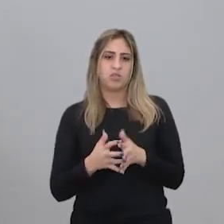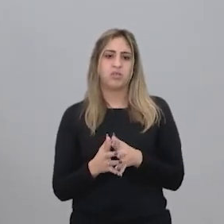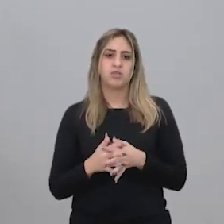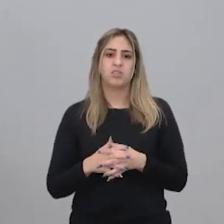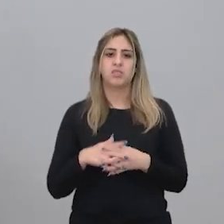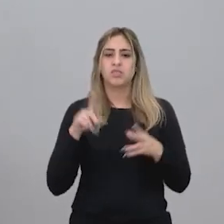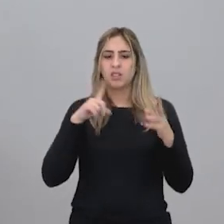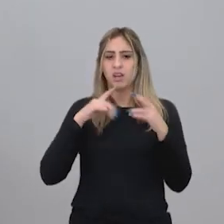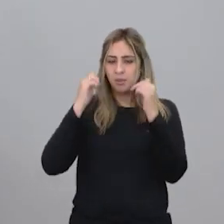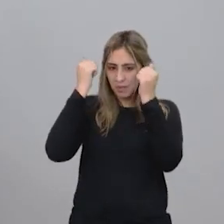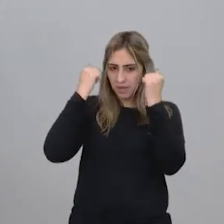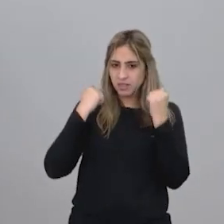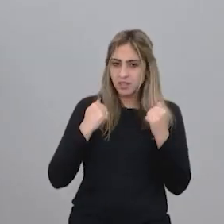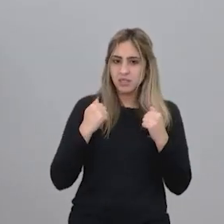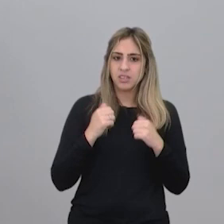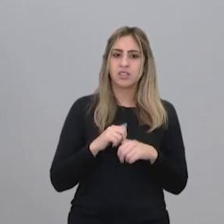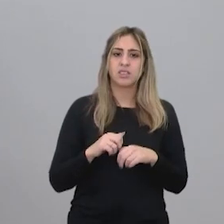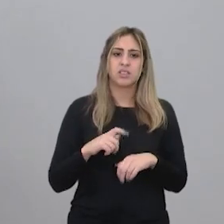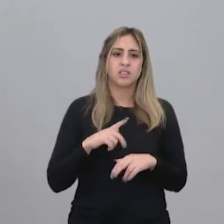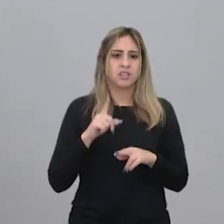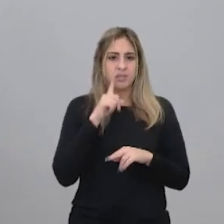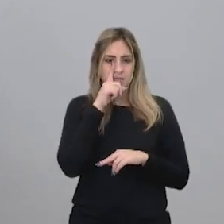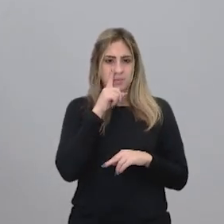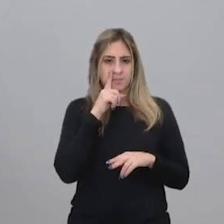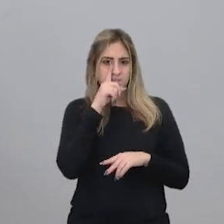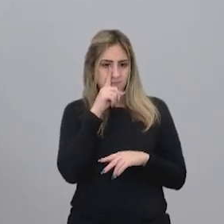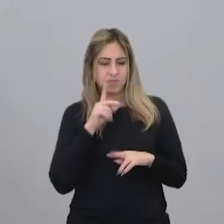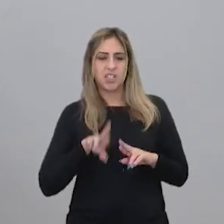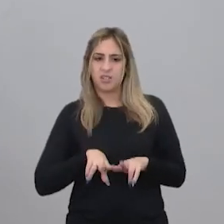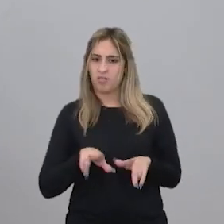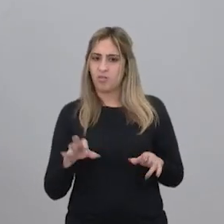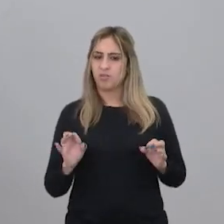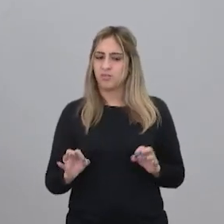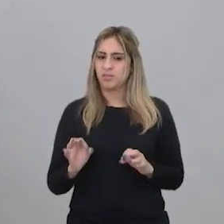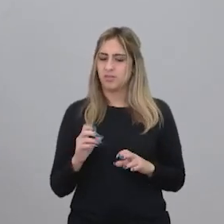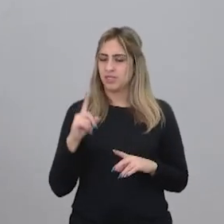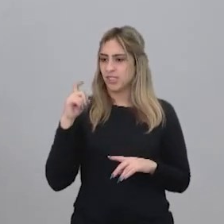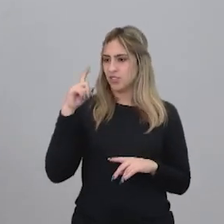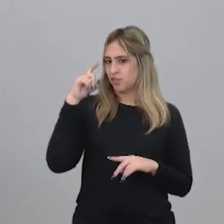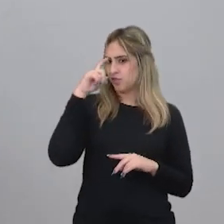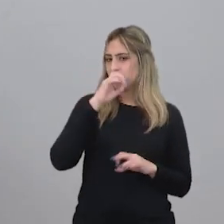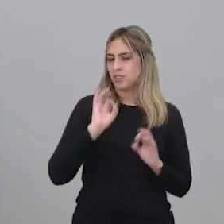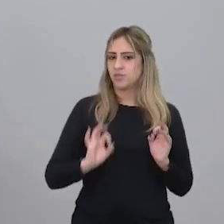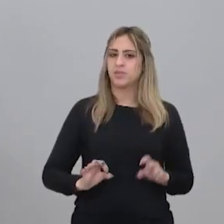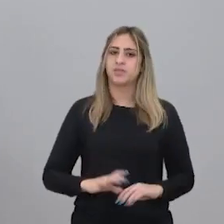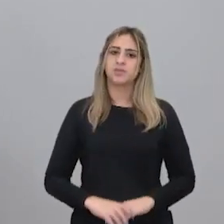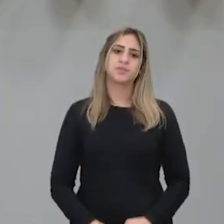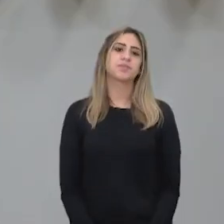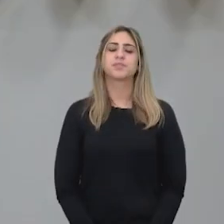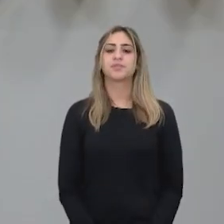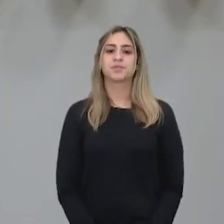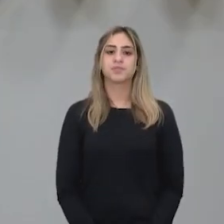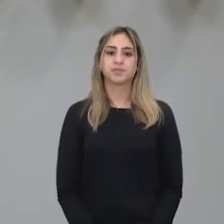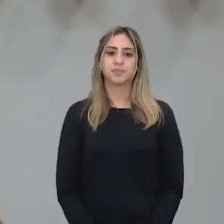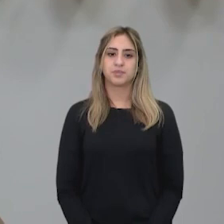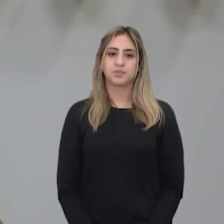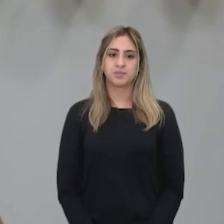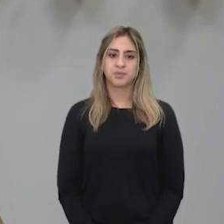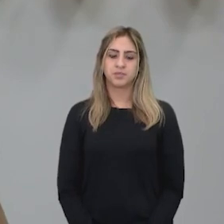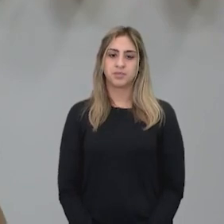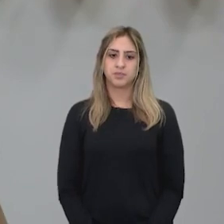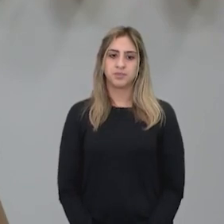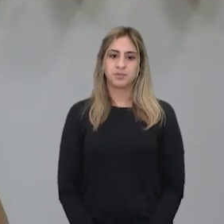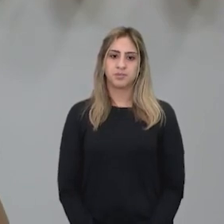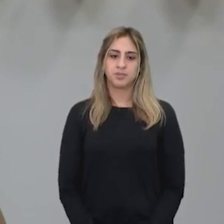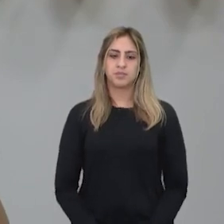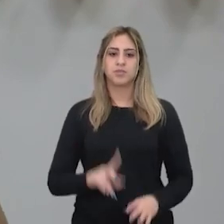tá com capacete, você tá com cadeirinha. Então, assim, menos é mais, assim. Aí a gente vai passar